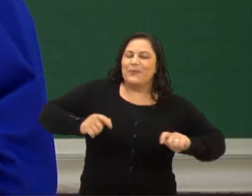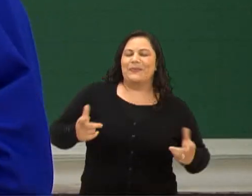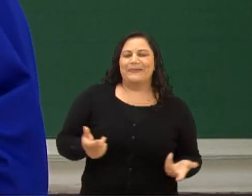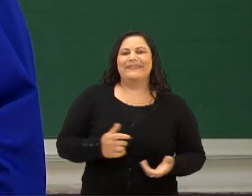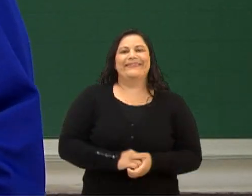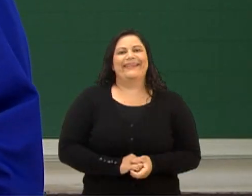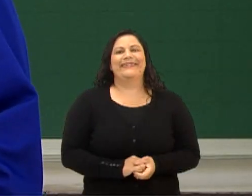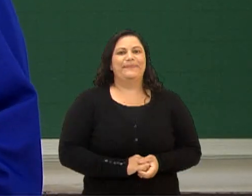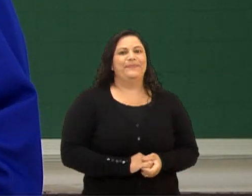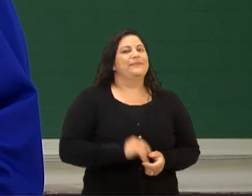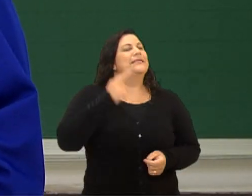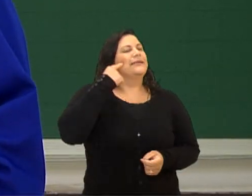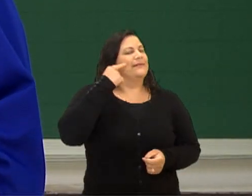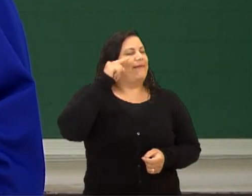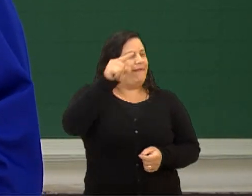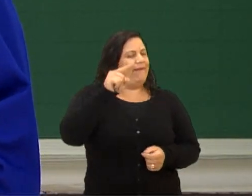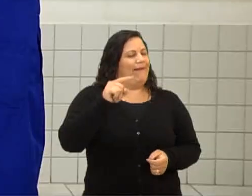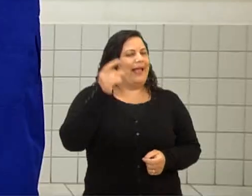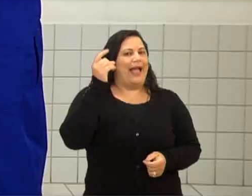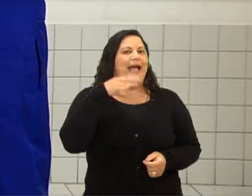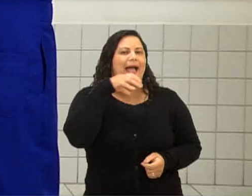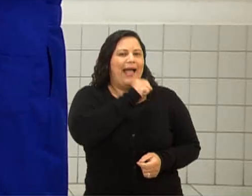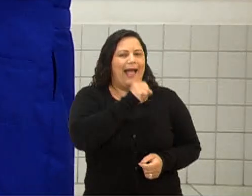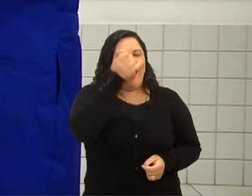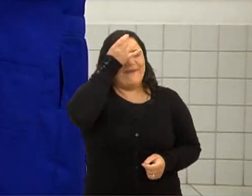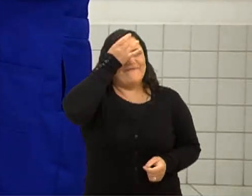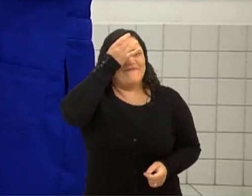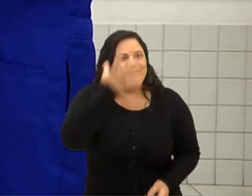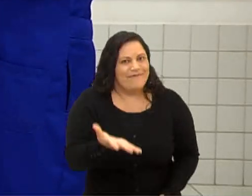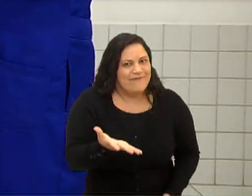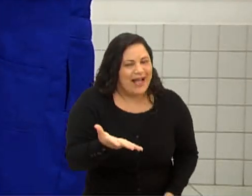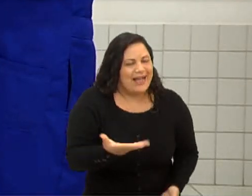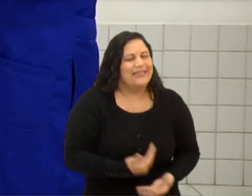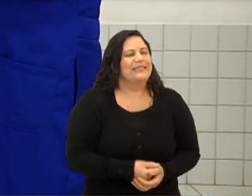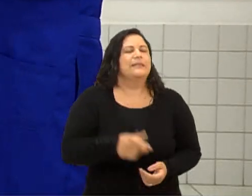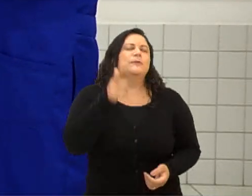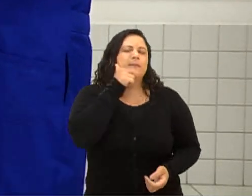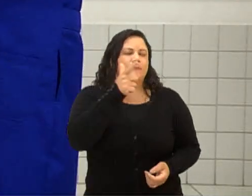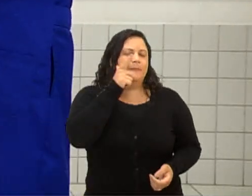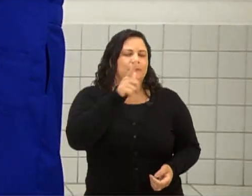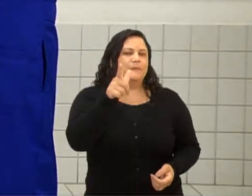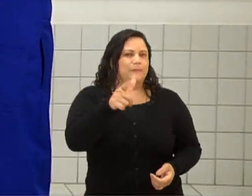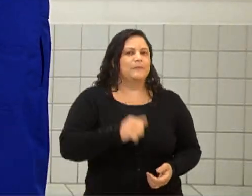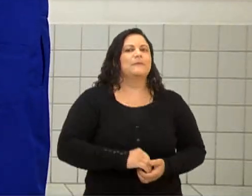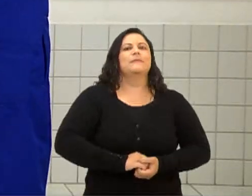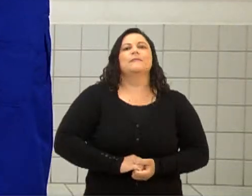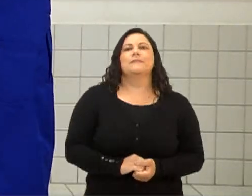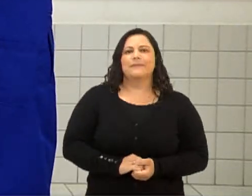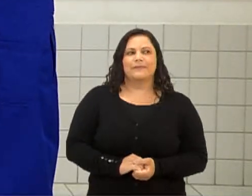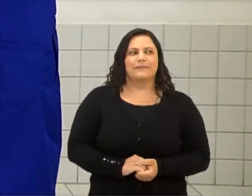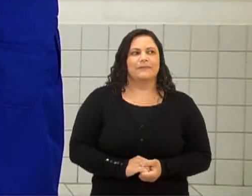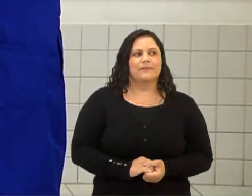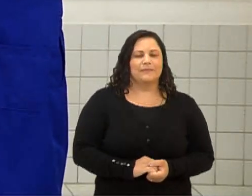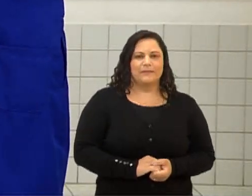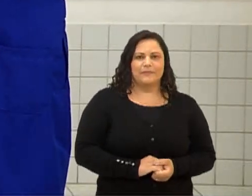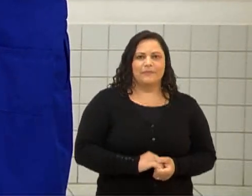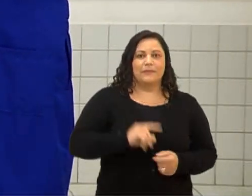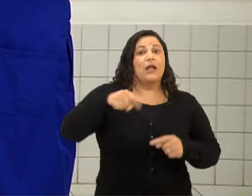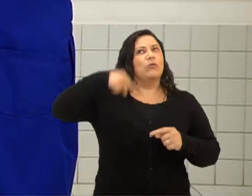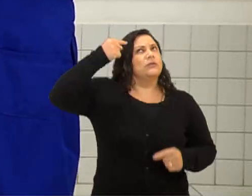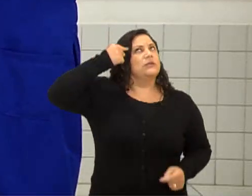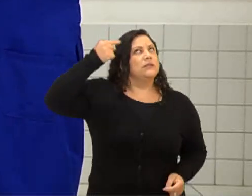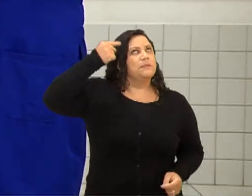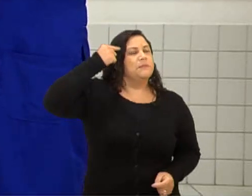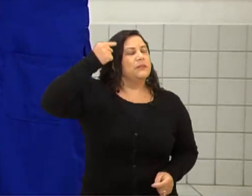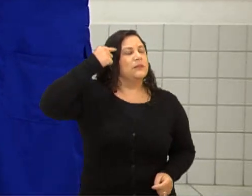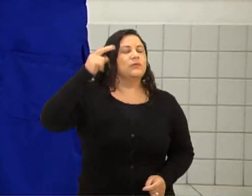é um prêmio para vocês. E eu tenho certeza que vocês vão acertar. Vamos lá, gente? Enquanto vocês pensam na